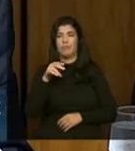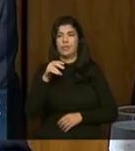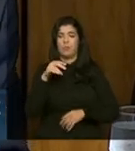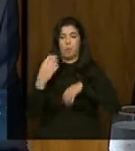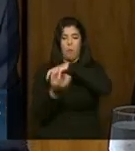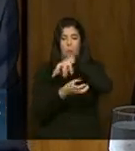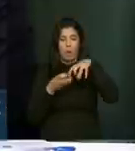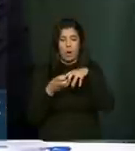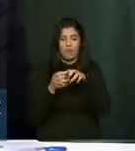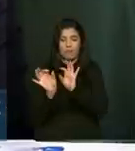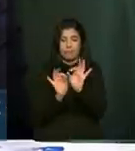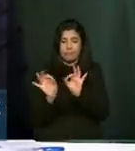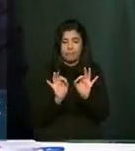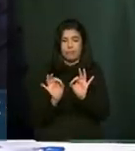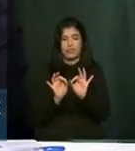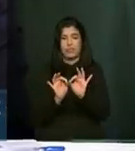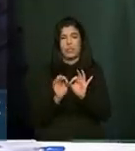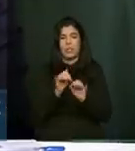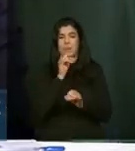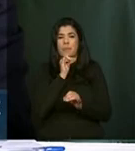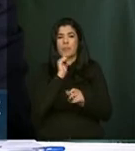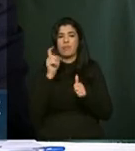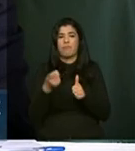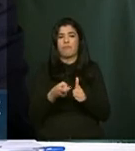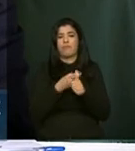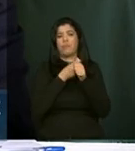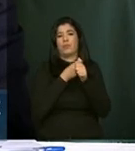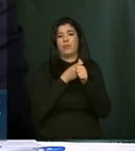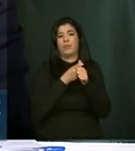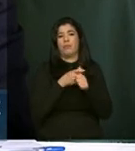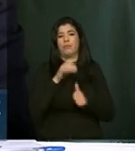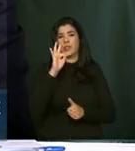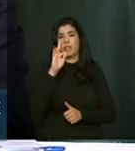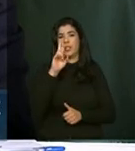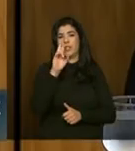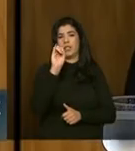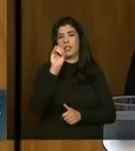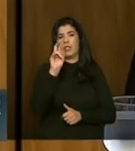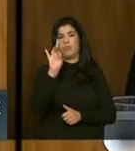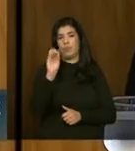questão tributária, ela já representa uma reforma tributária.